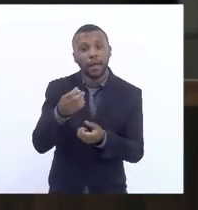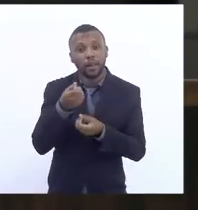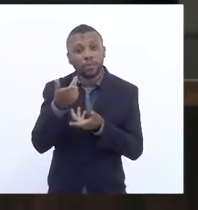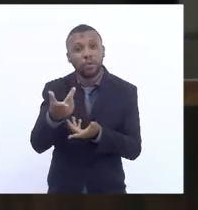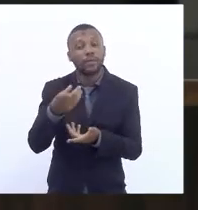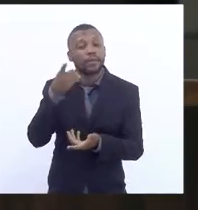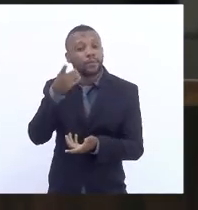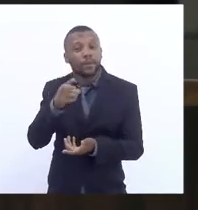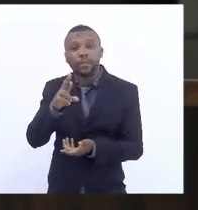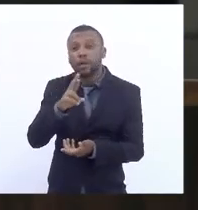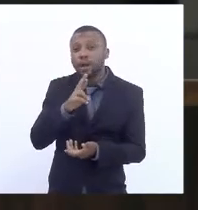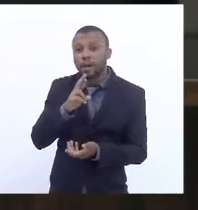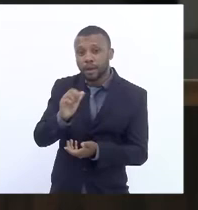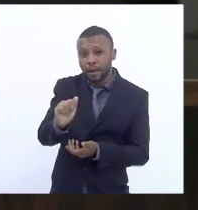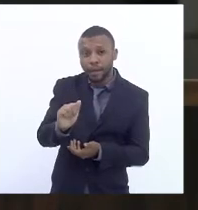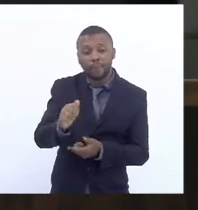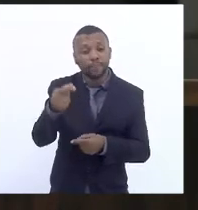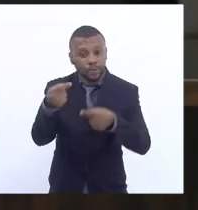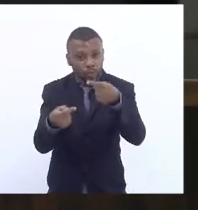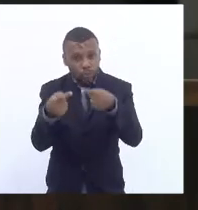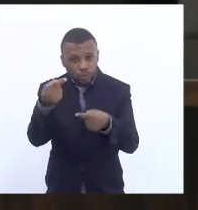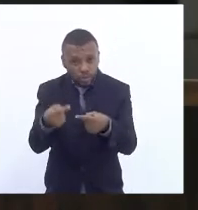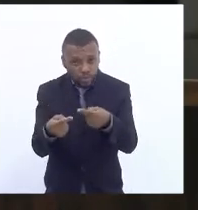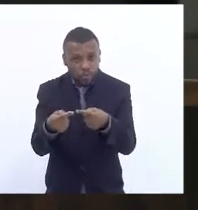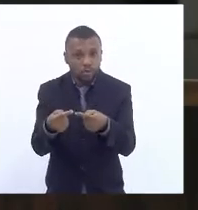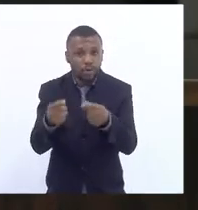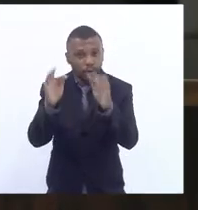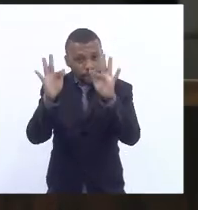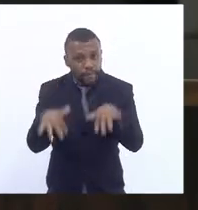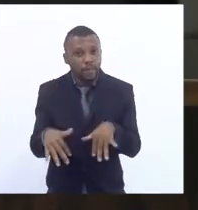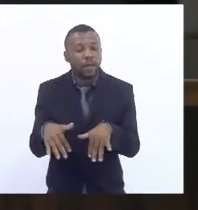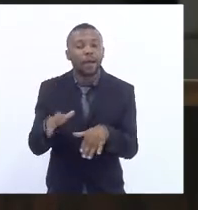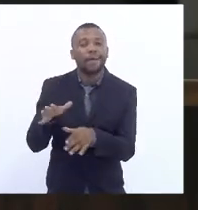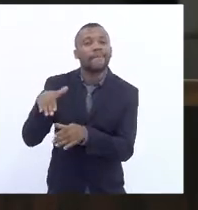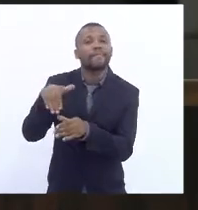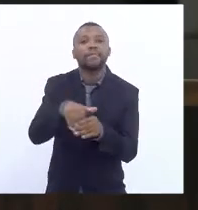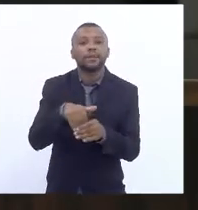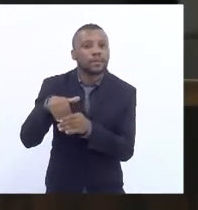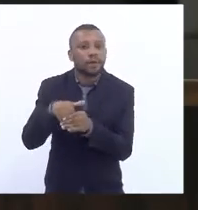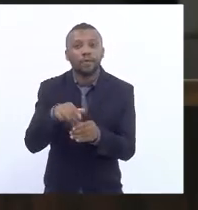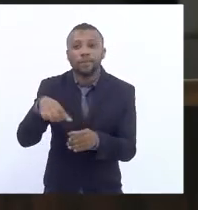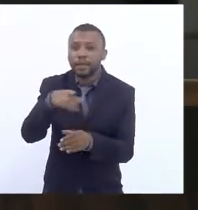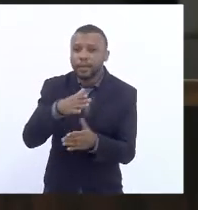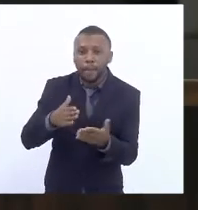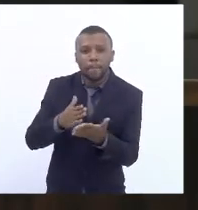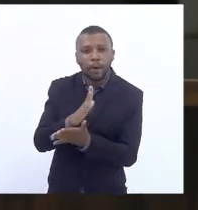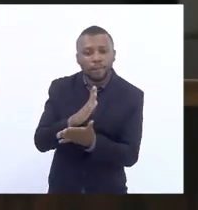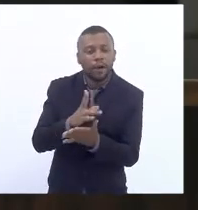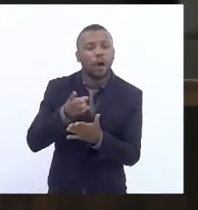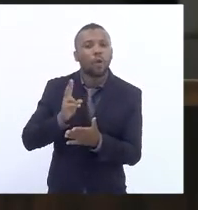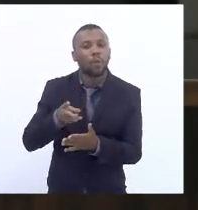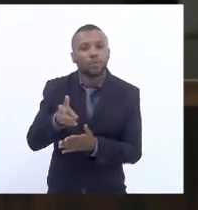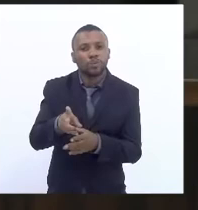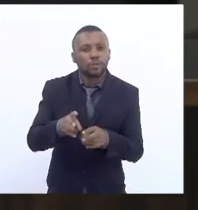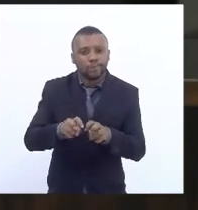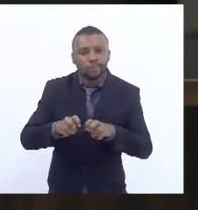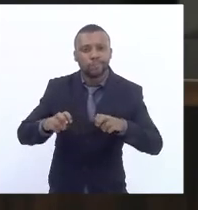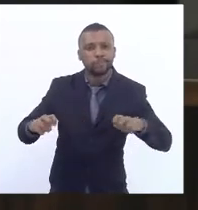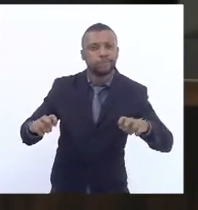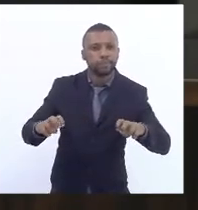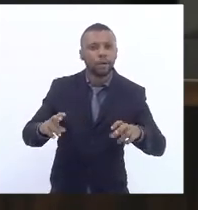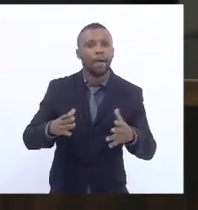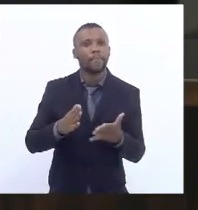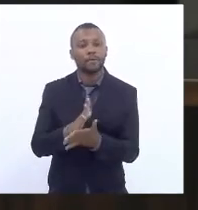Amorim. Em discussão. No evento, quem queira discutir, será a discussão. Em votação. Os senhores que aprovam, permaneçam como estão. Aprovado.